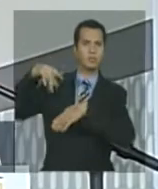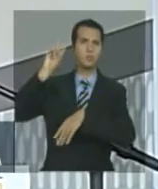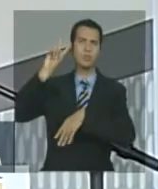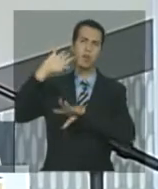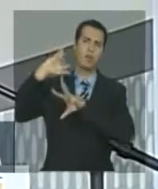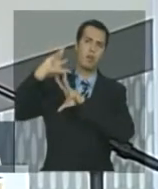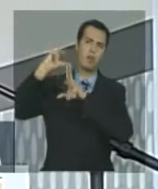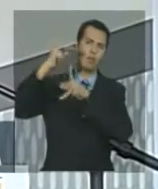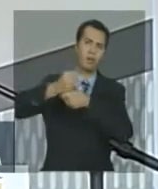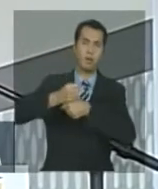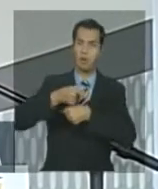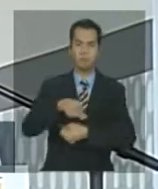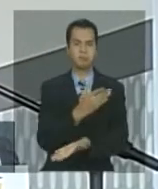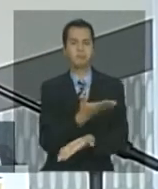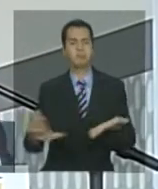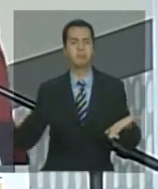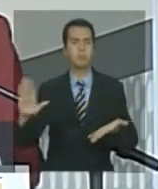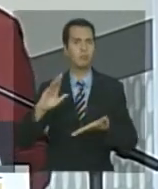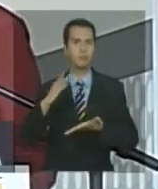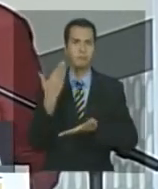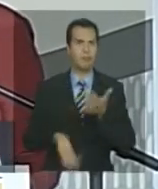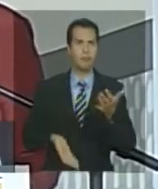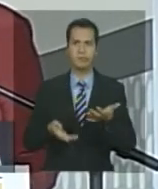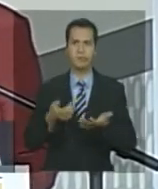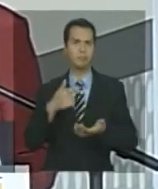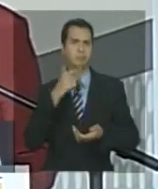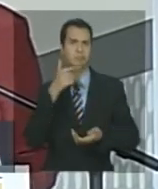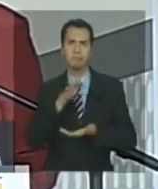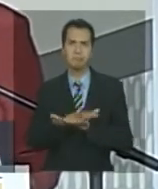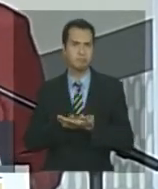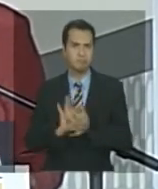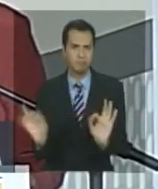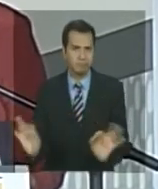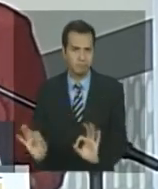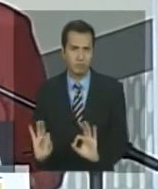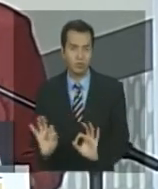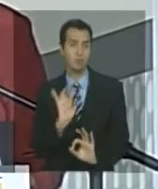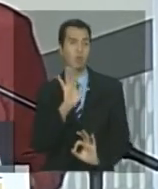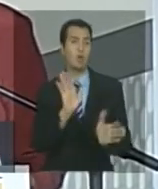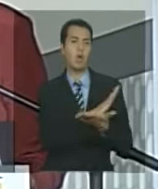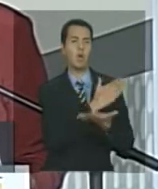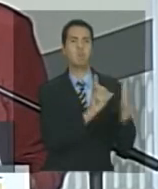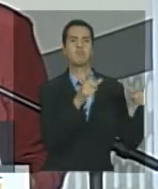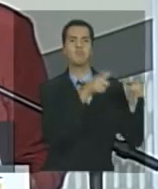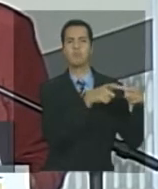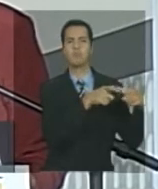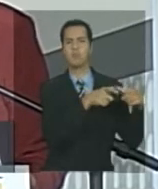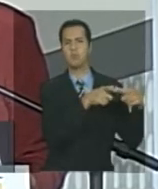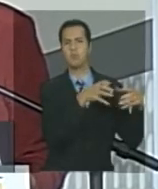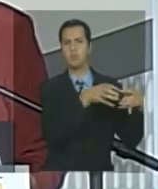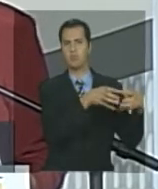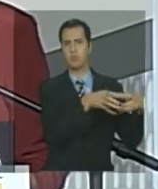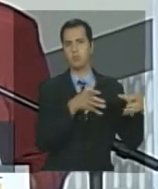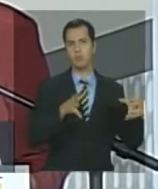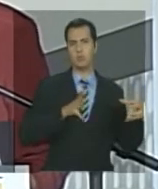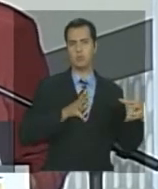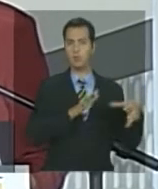foi segregada e mantida para alguns poucos e não para todos os